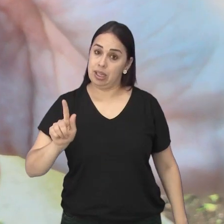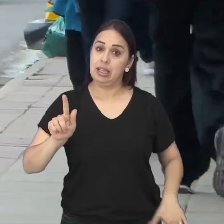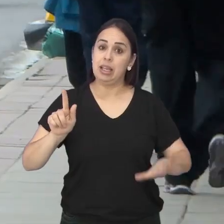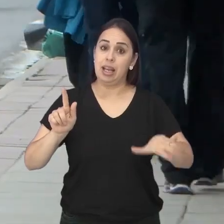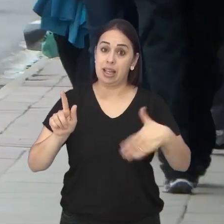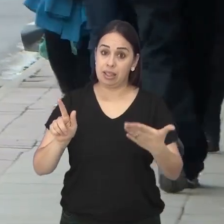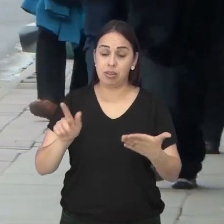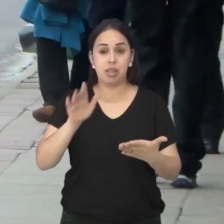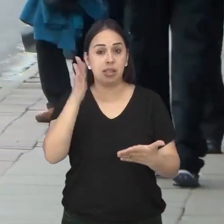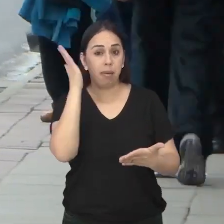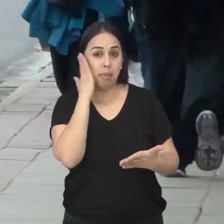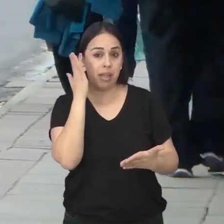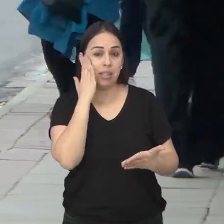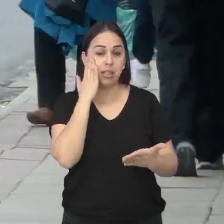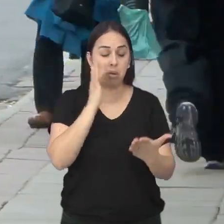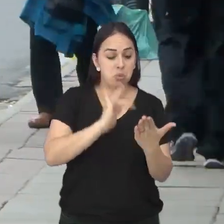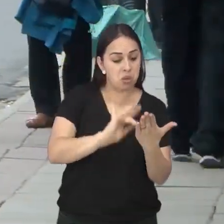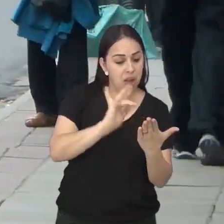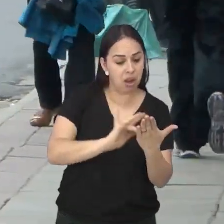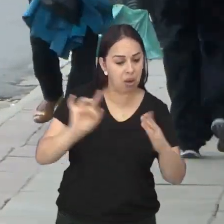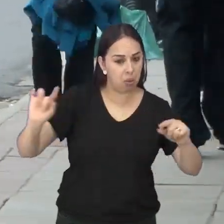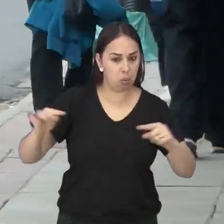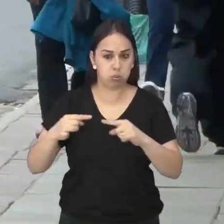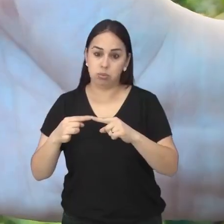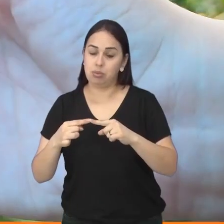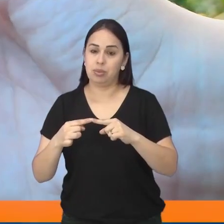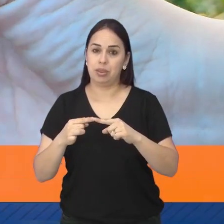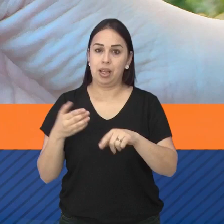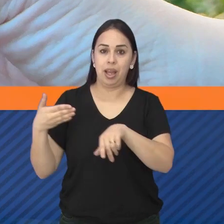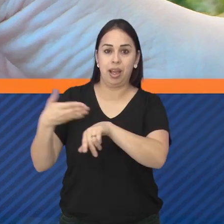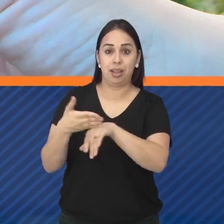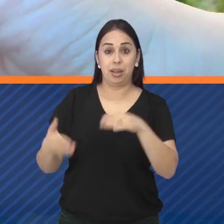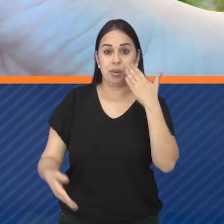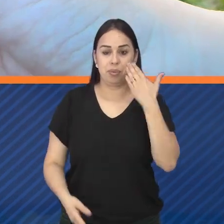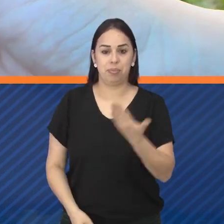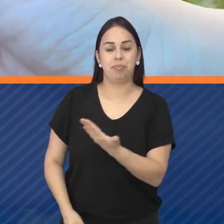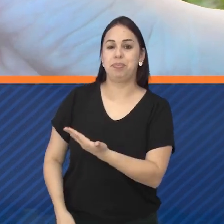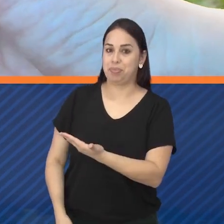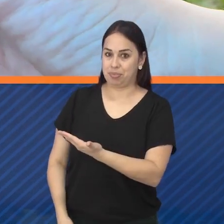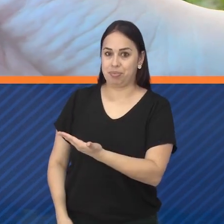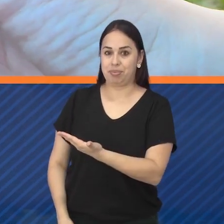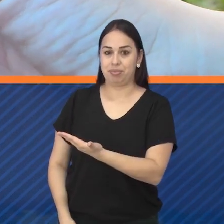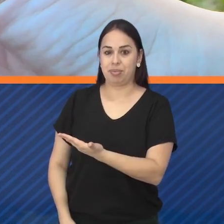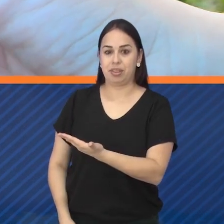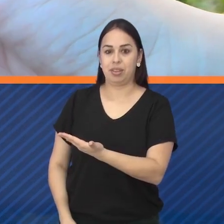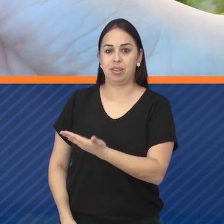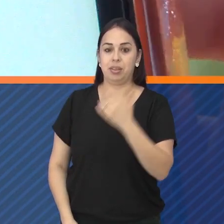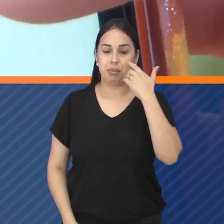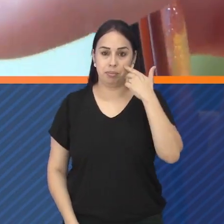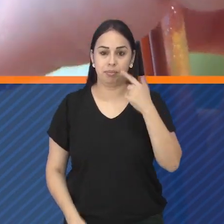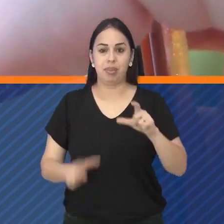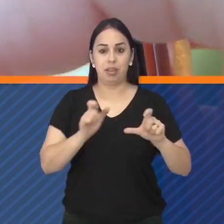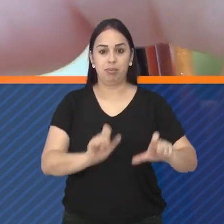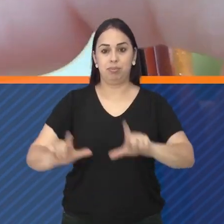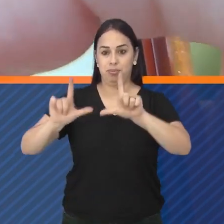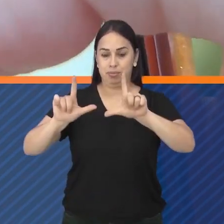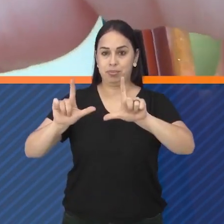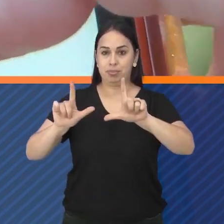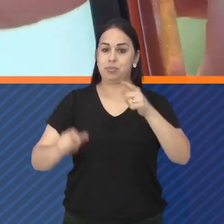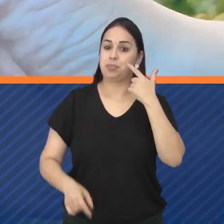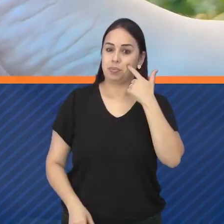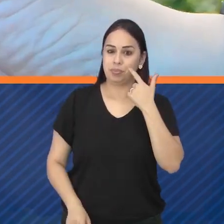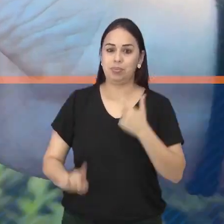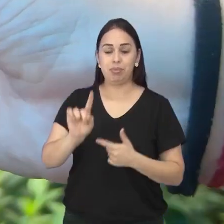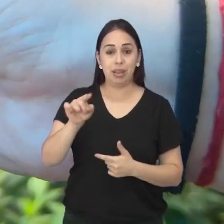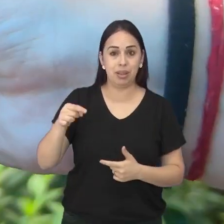sinal. Então, para saber se o seu celular tem suporte para o 5G, entre no site da Anatel, lá em certificação de